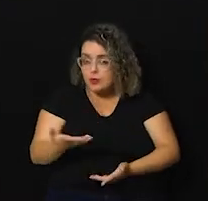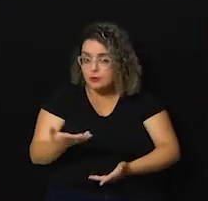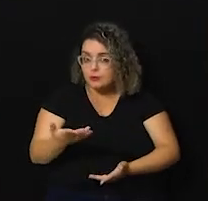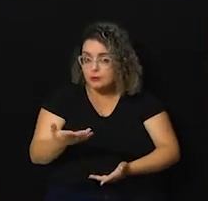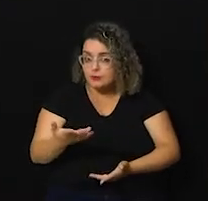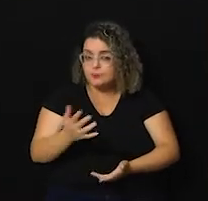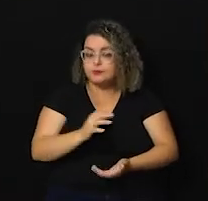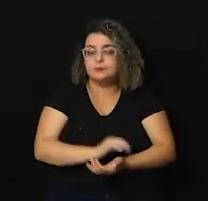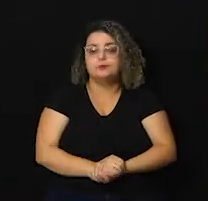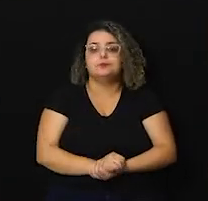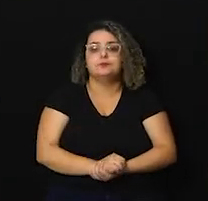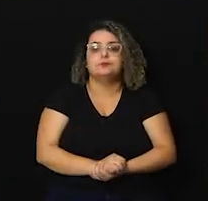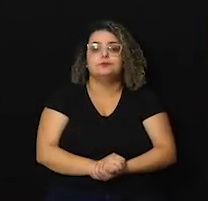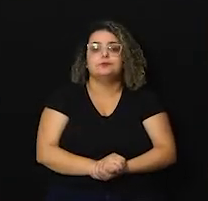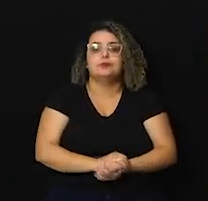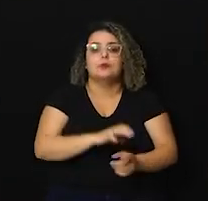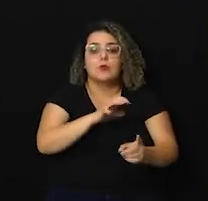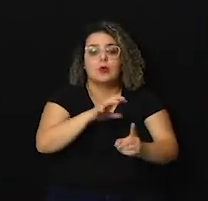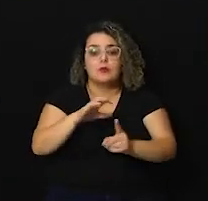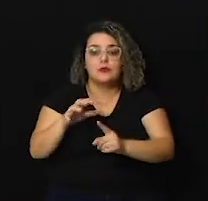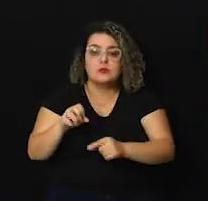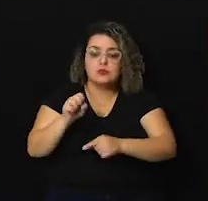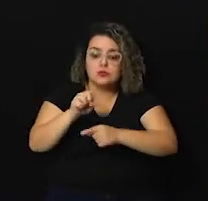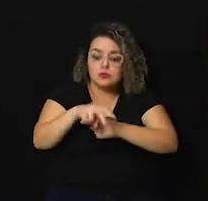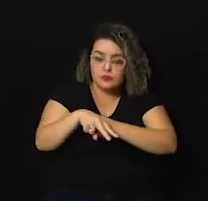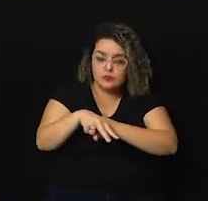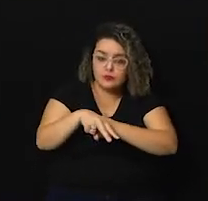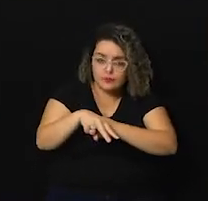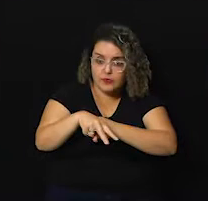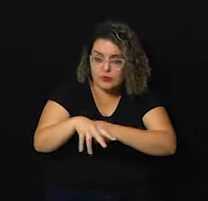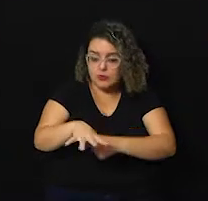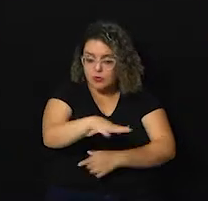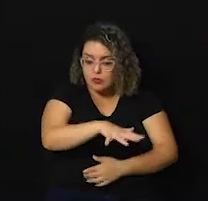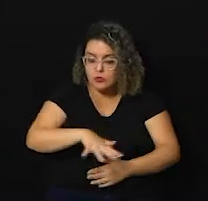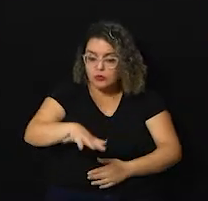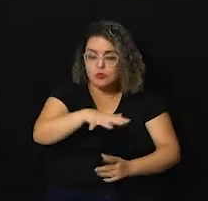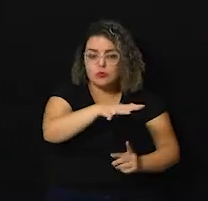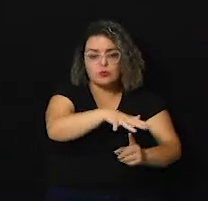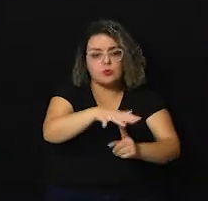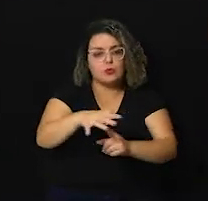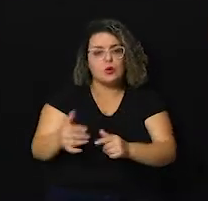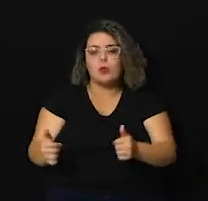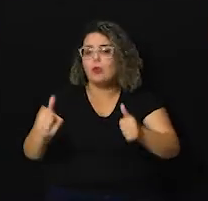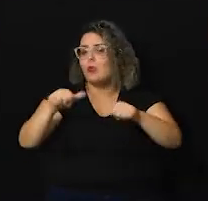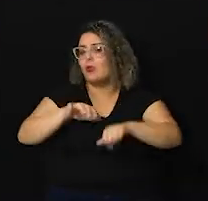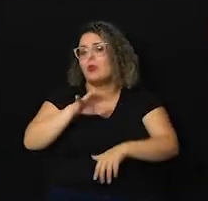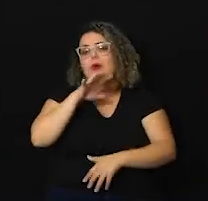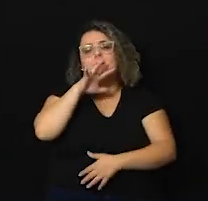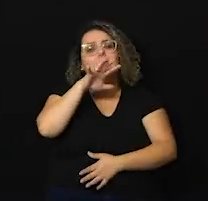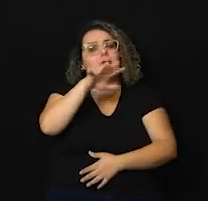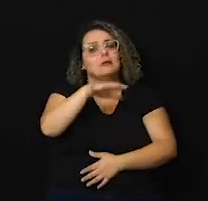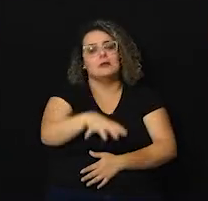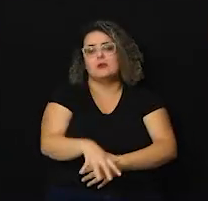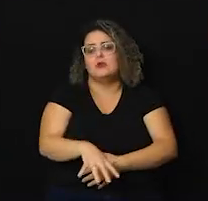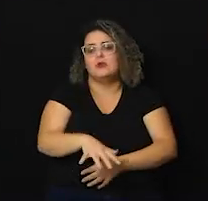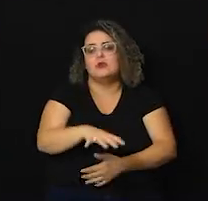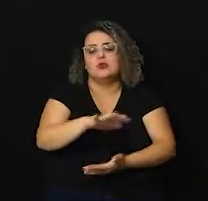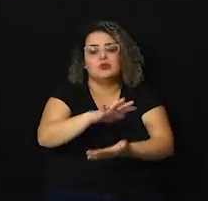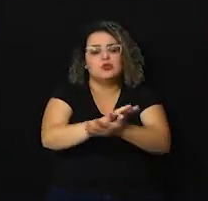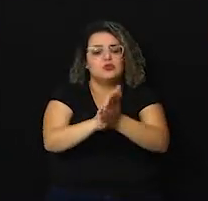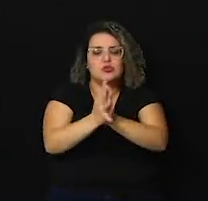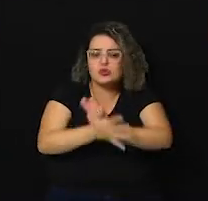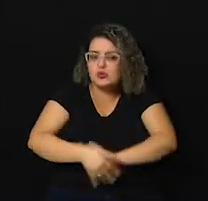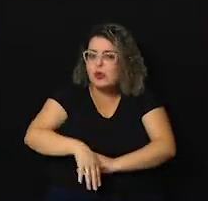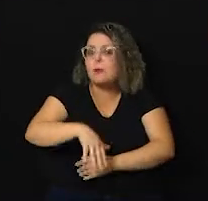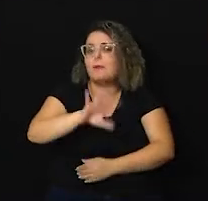O impacto dos agrotóxicos no meio ambiente são trágicos. Eles destroem